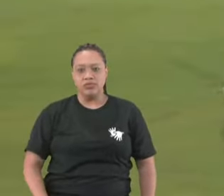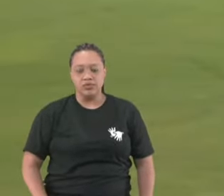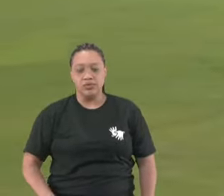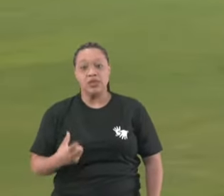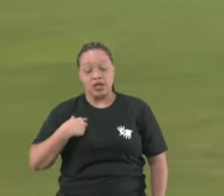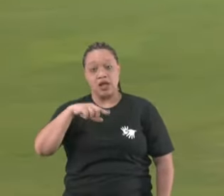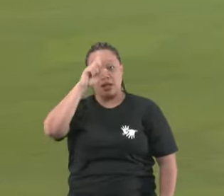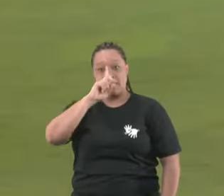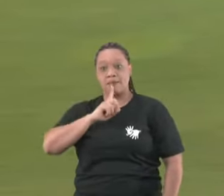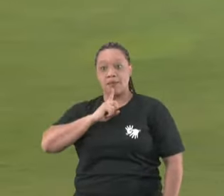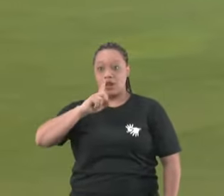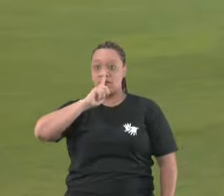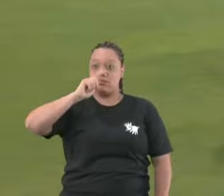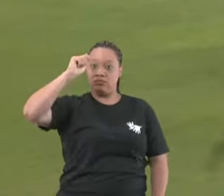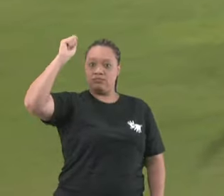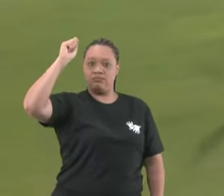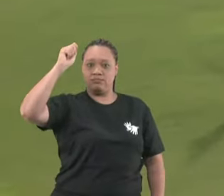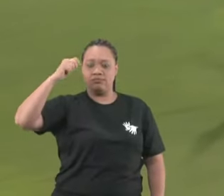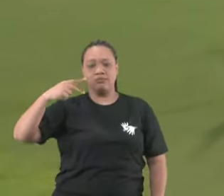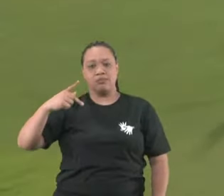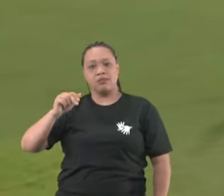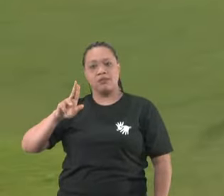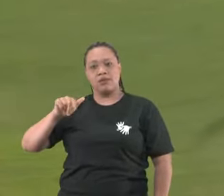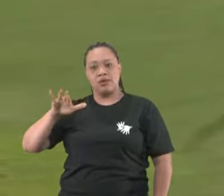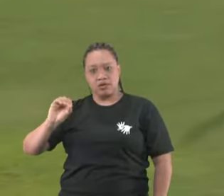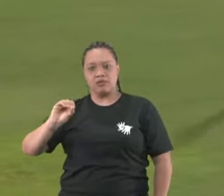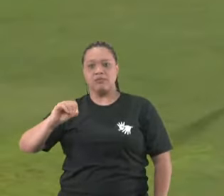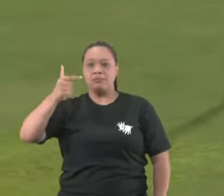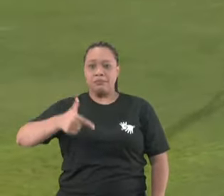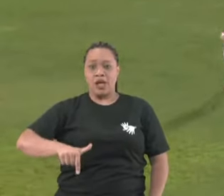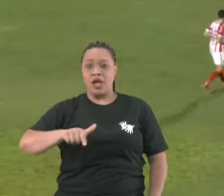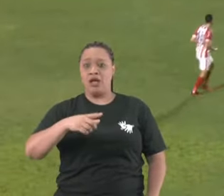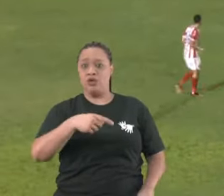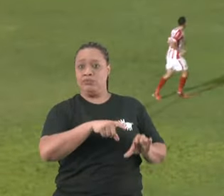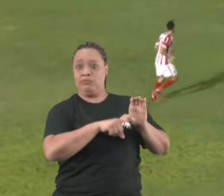Amarelo para o Paulinho, mais um pendurado no jogo.